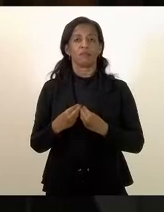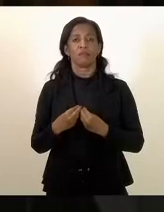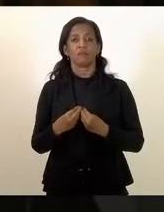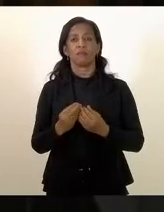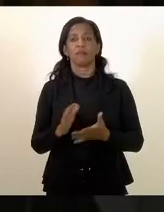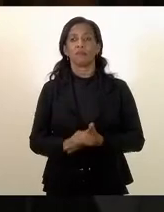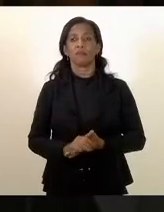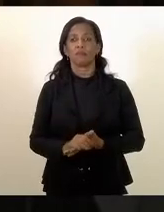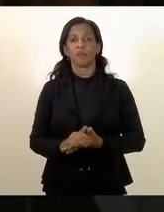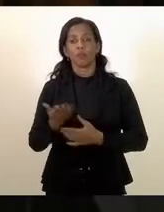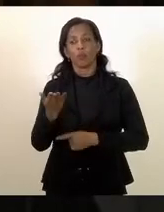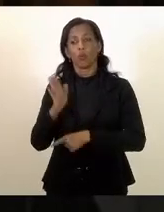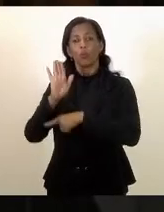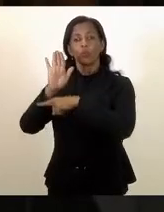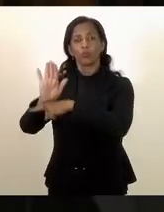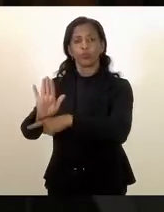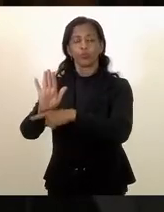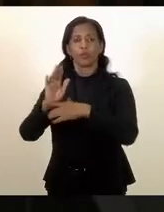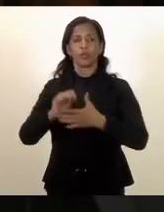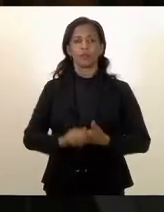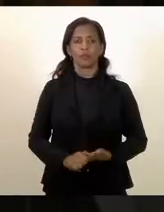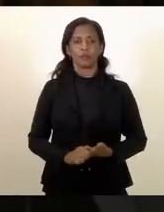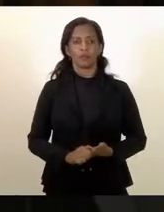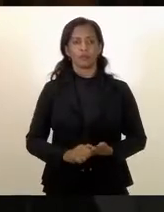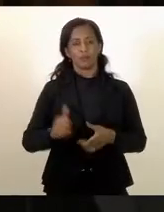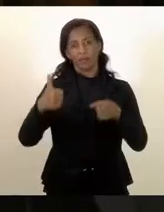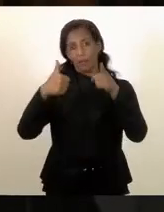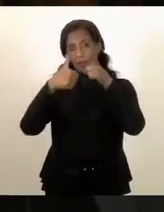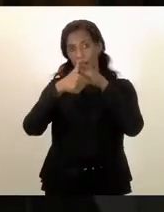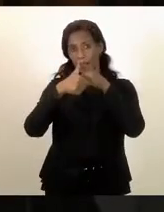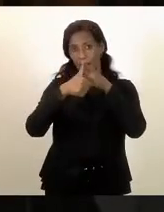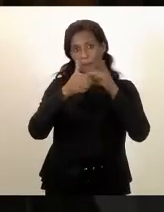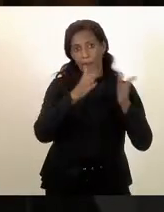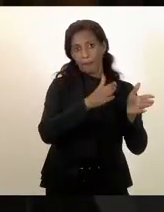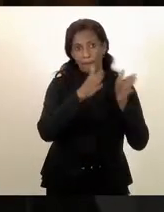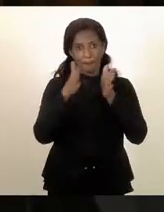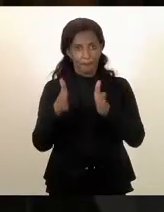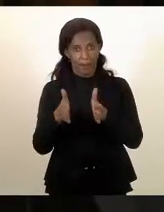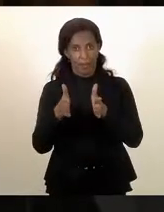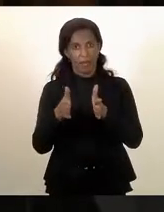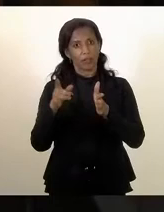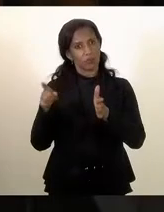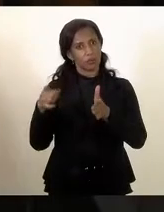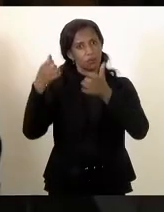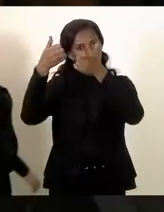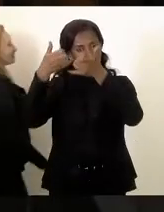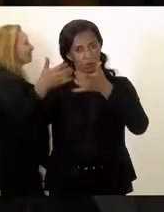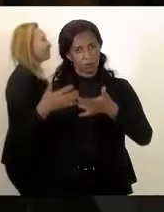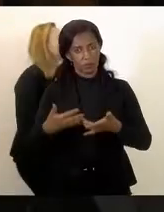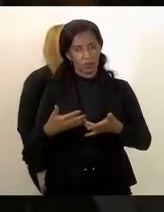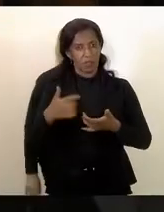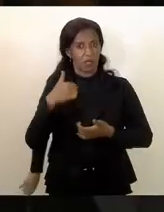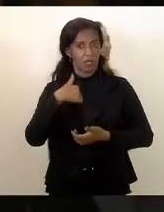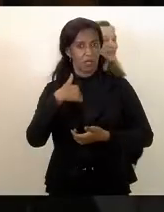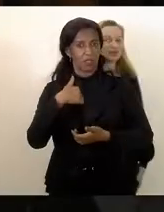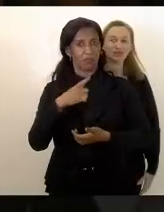apoiar então essa era a primeira parte das considerações que